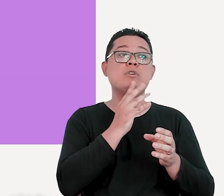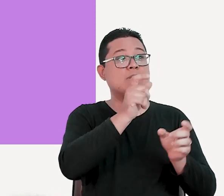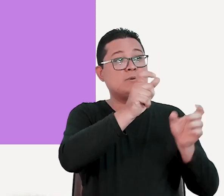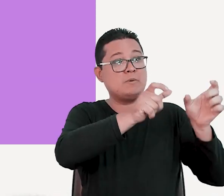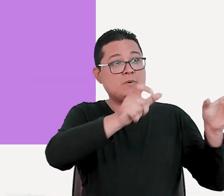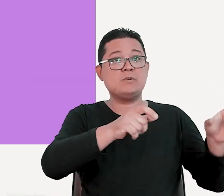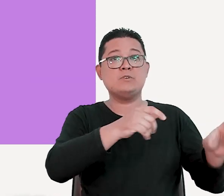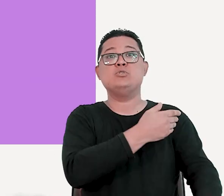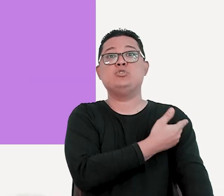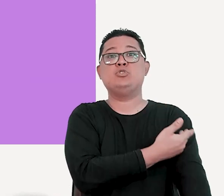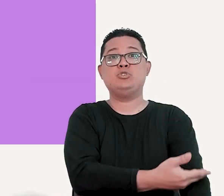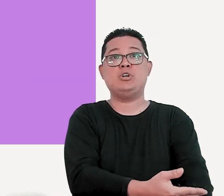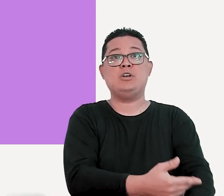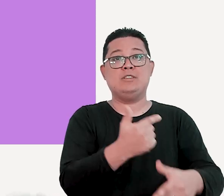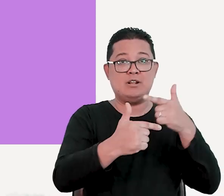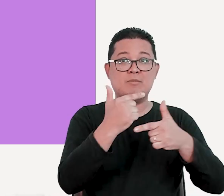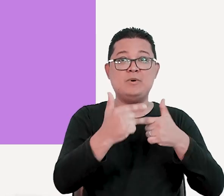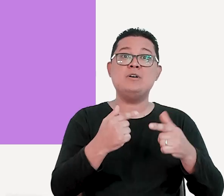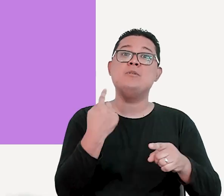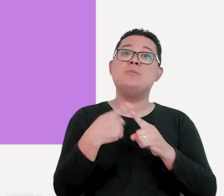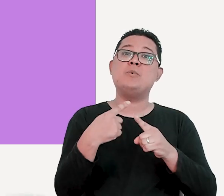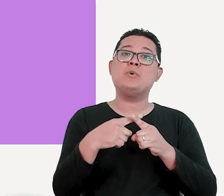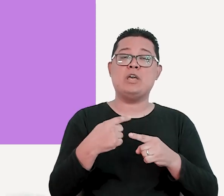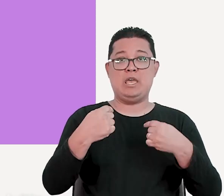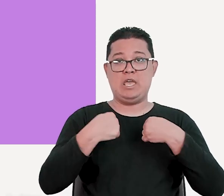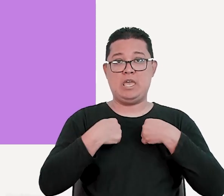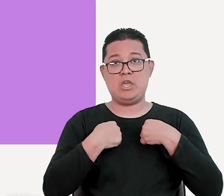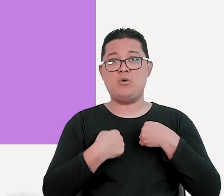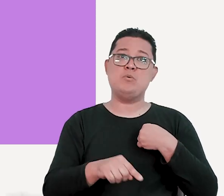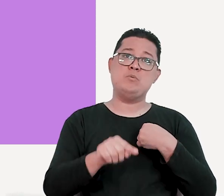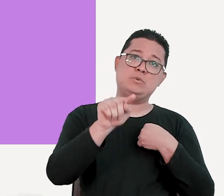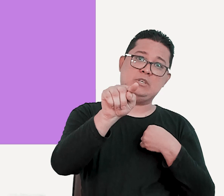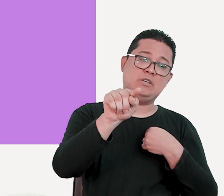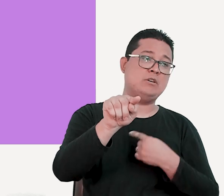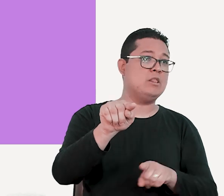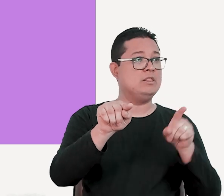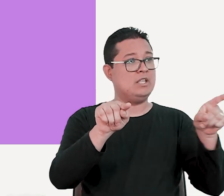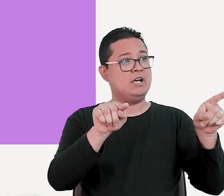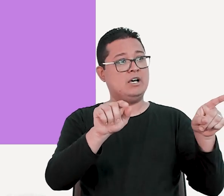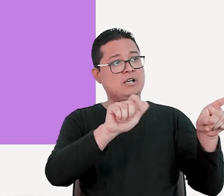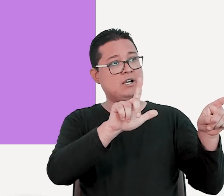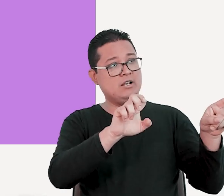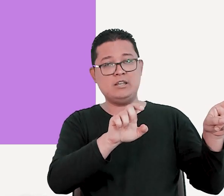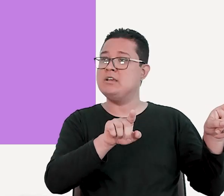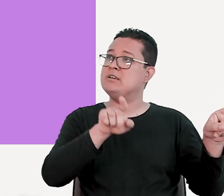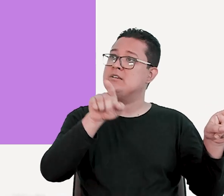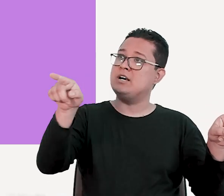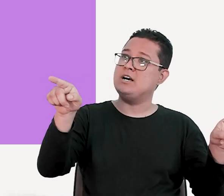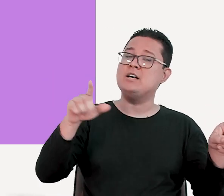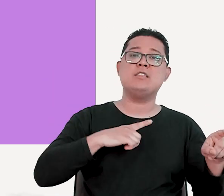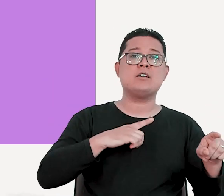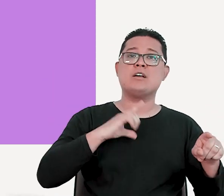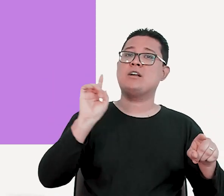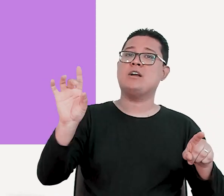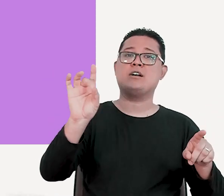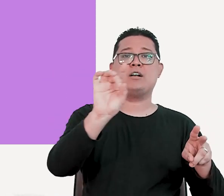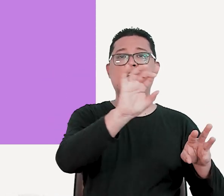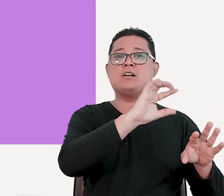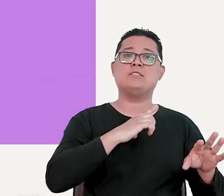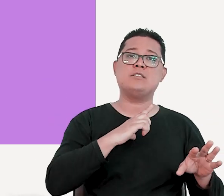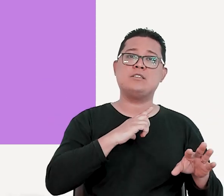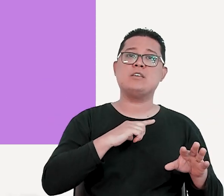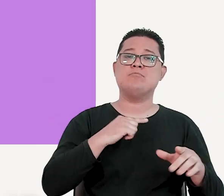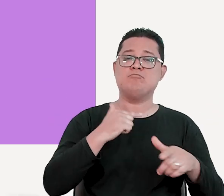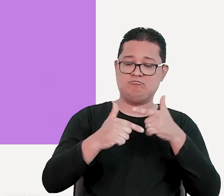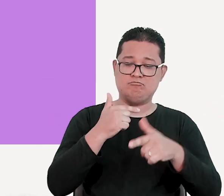a Leia já tem outra dinâmica de trabalho, de raciocínio. Então, ali você consegue pegar, talvez criar um próprio, ou se inspirar e